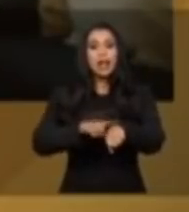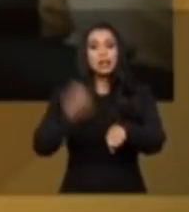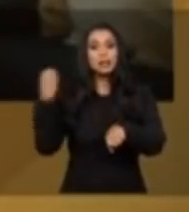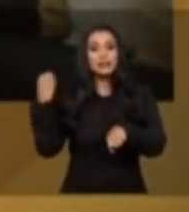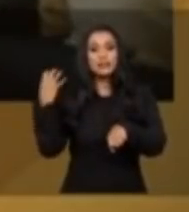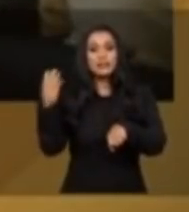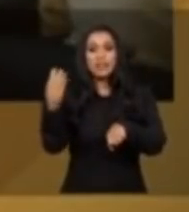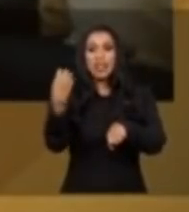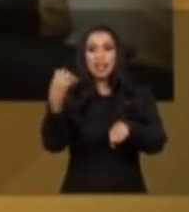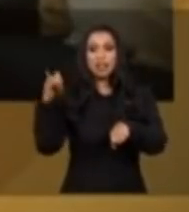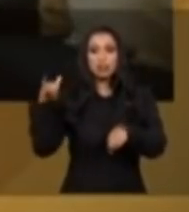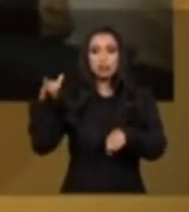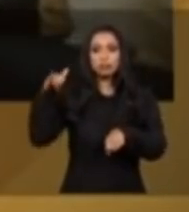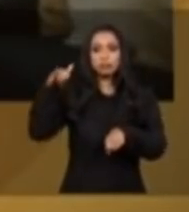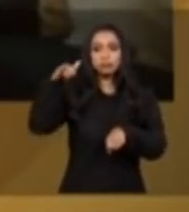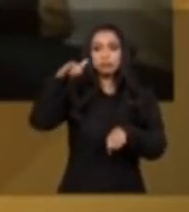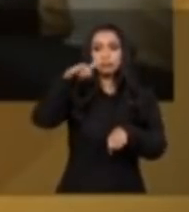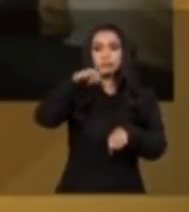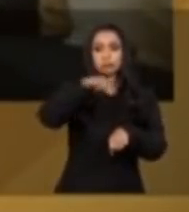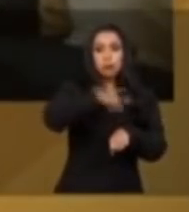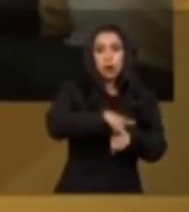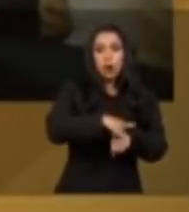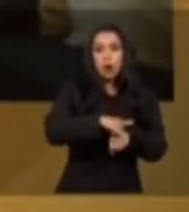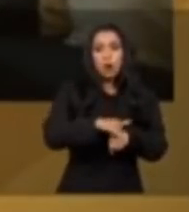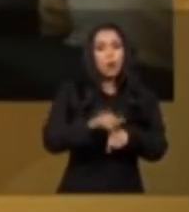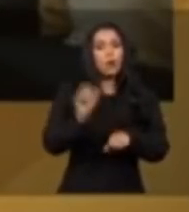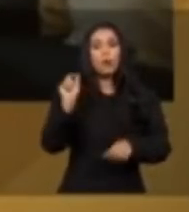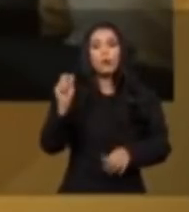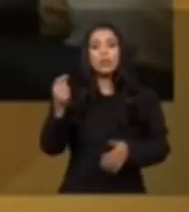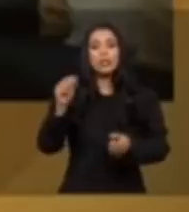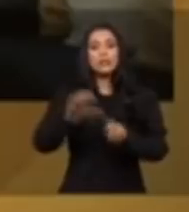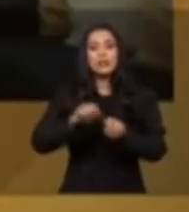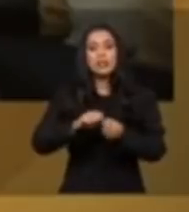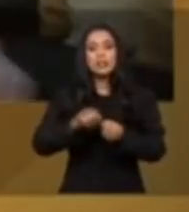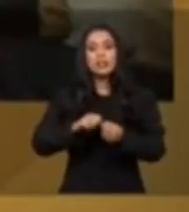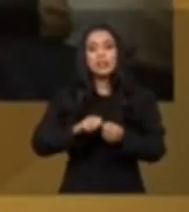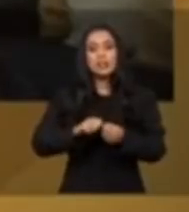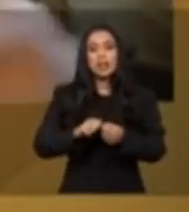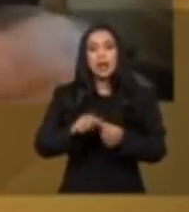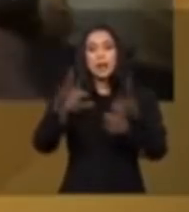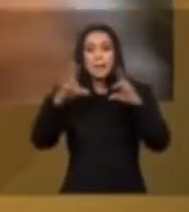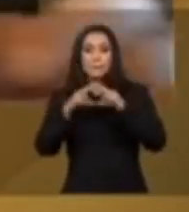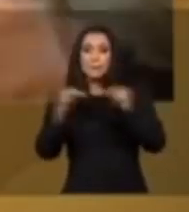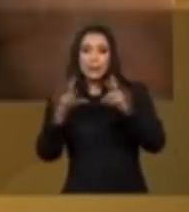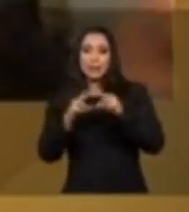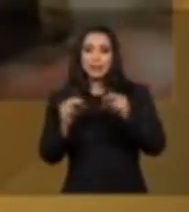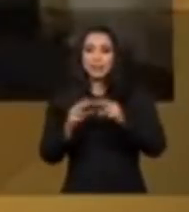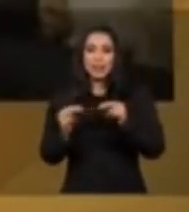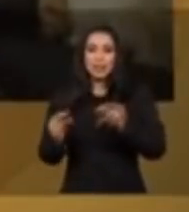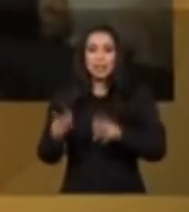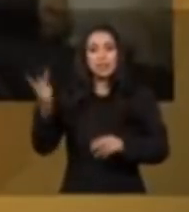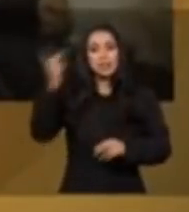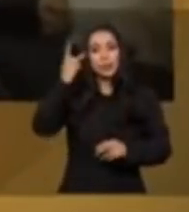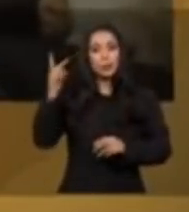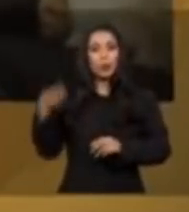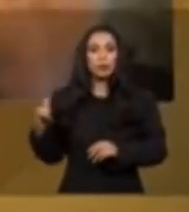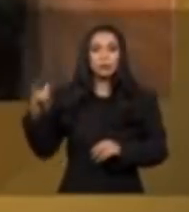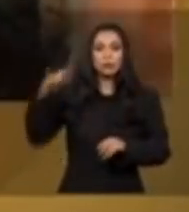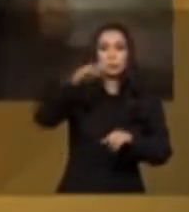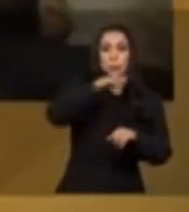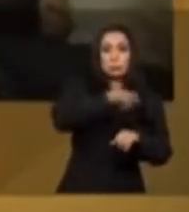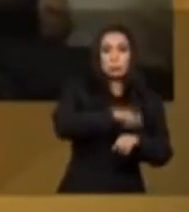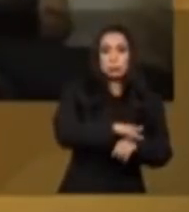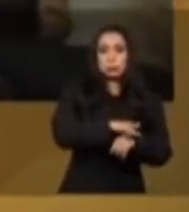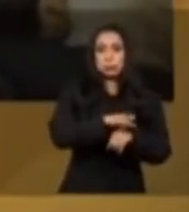viagens, voos, a rotina que o ministro fazia entre Brasília e a localidade de São Paulo,